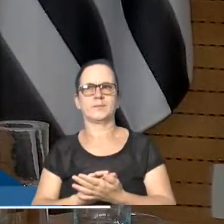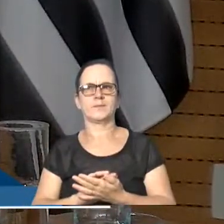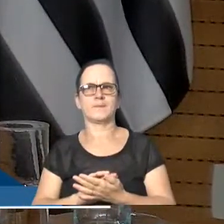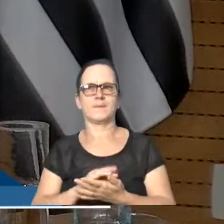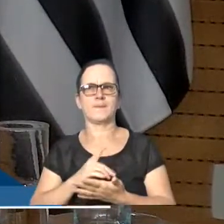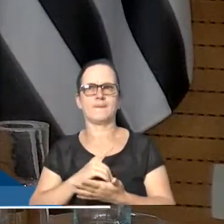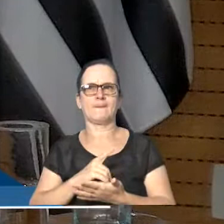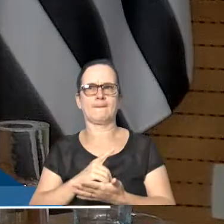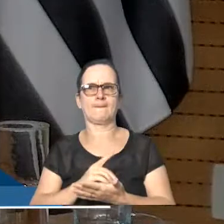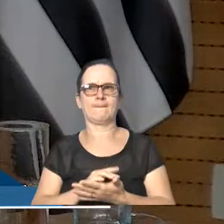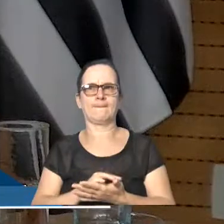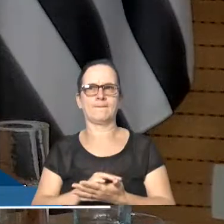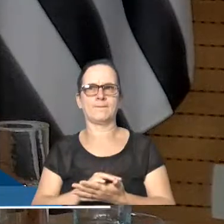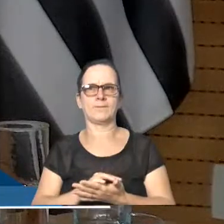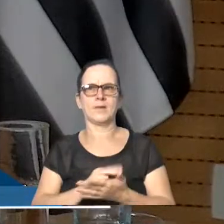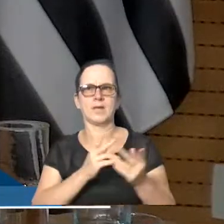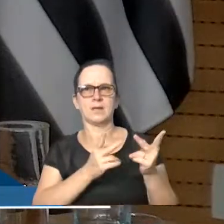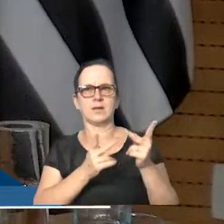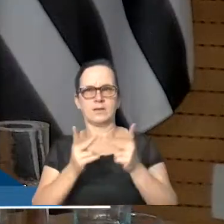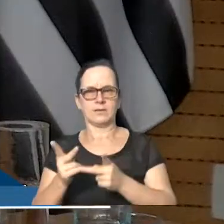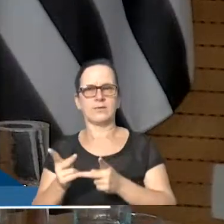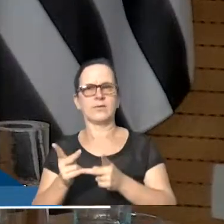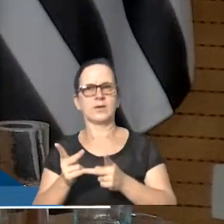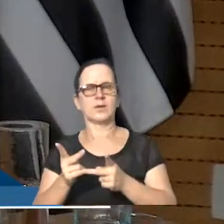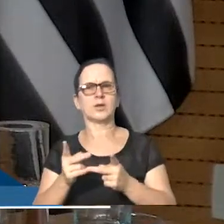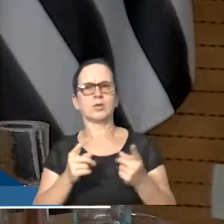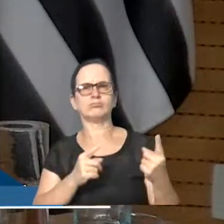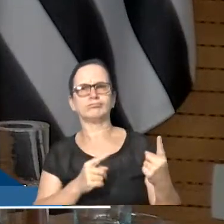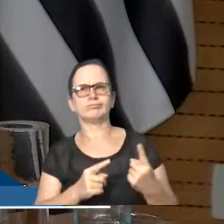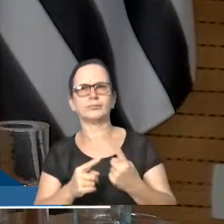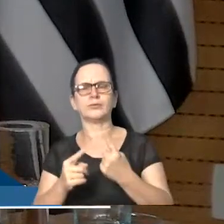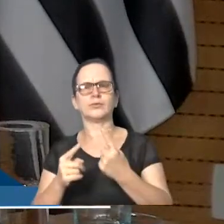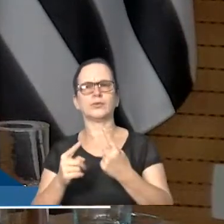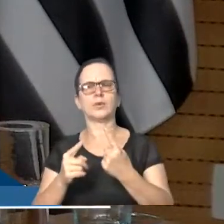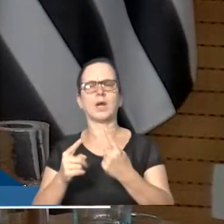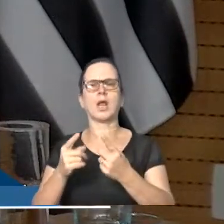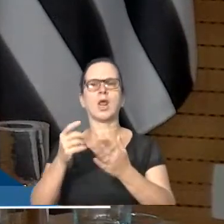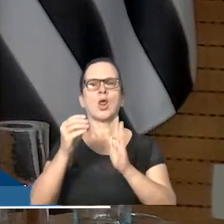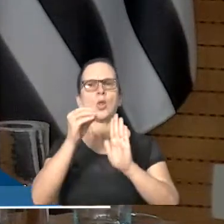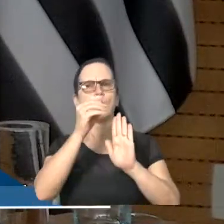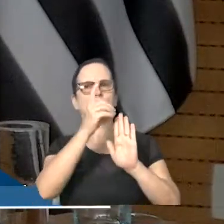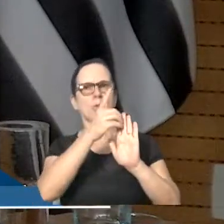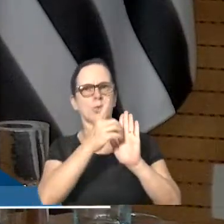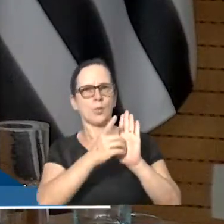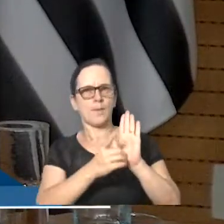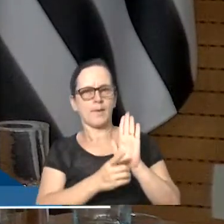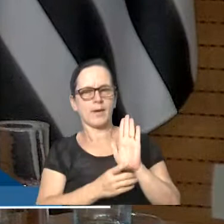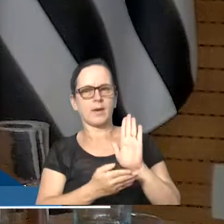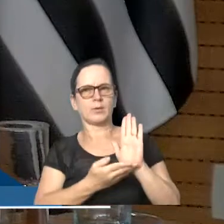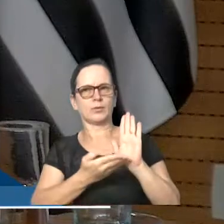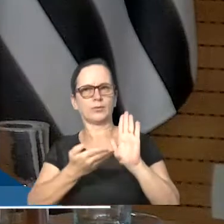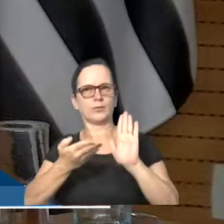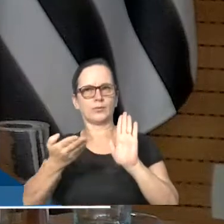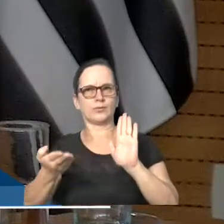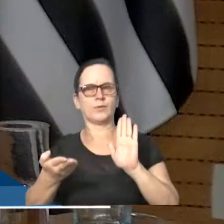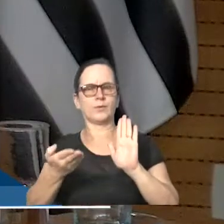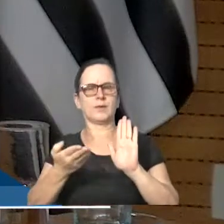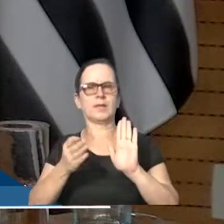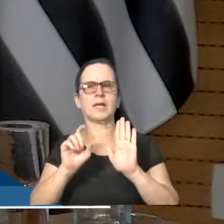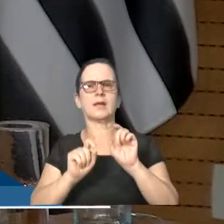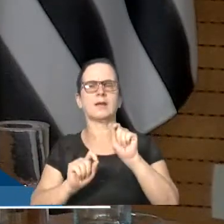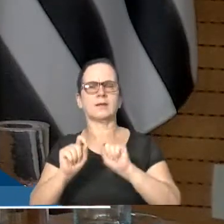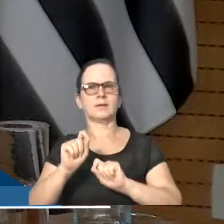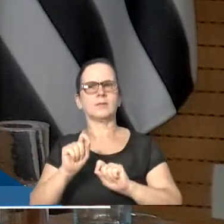que se encontra. E essa visita desse vereador... Documentos iremos elaborar e iremos levar a quem é de